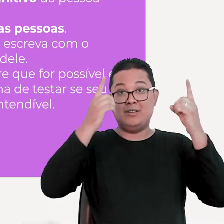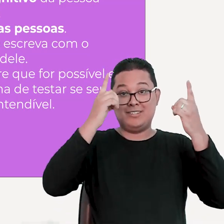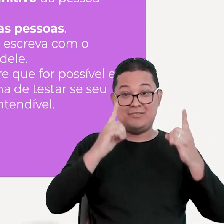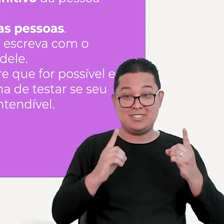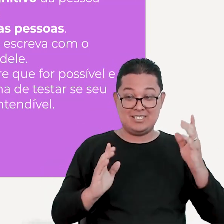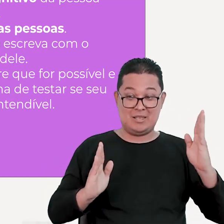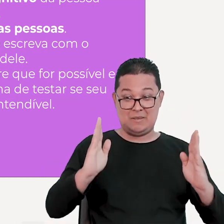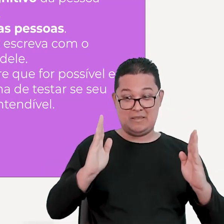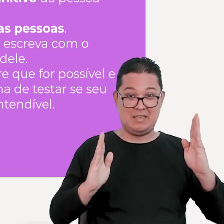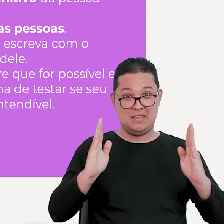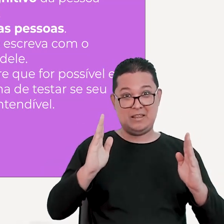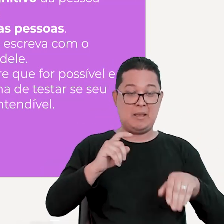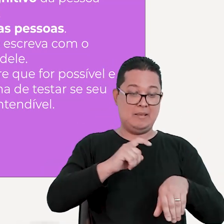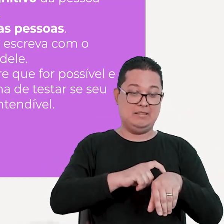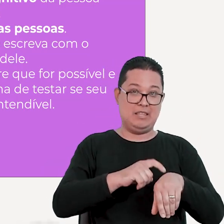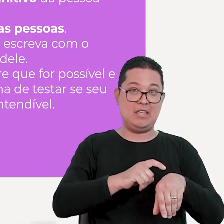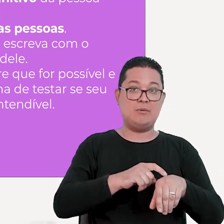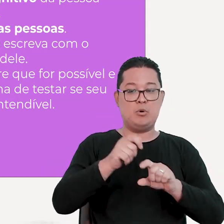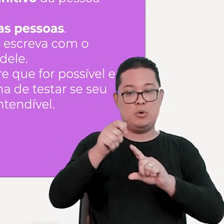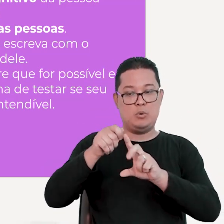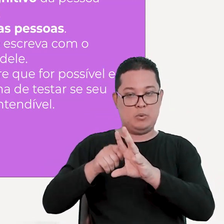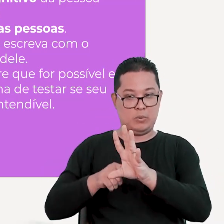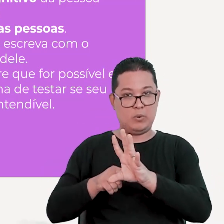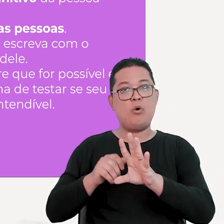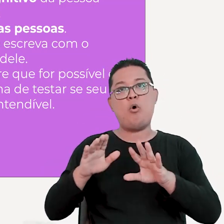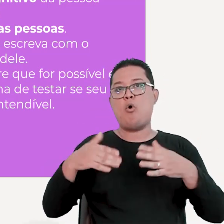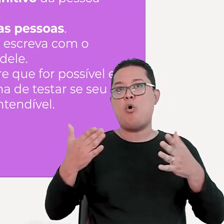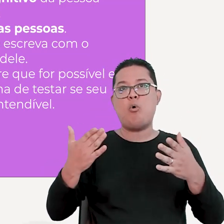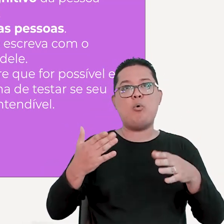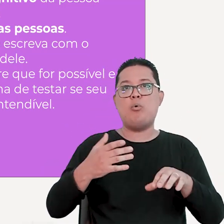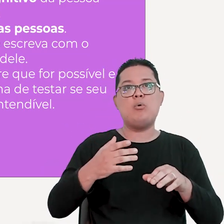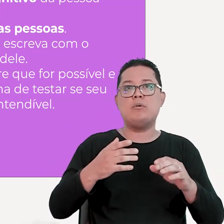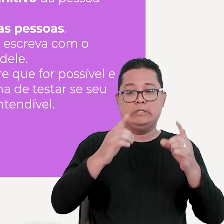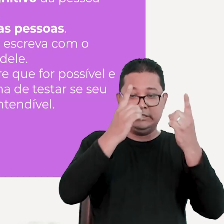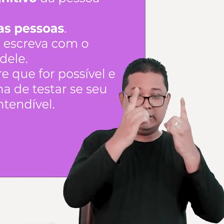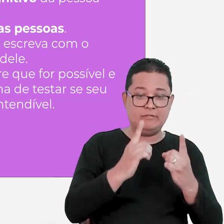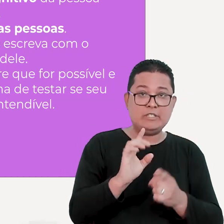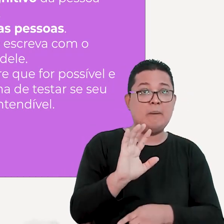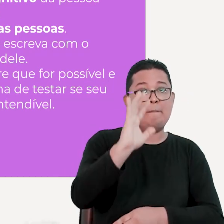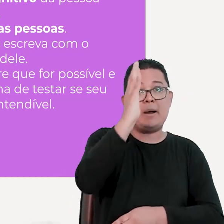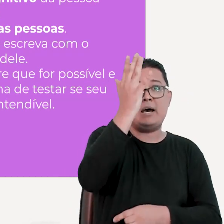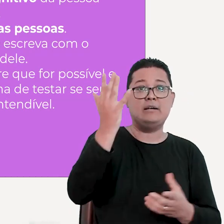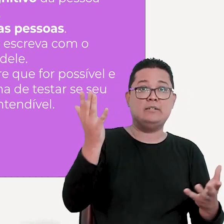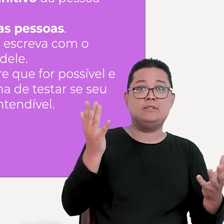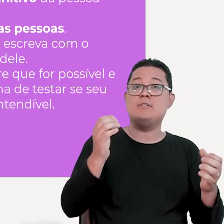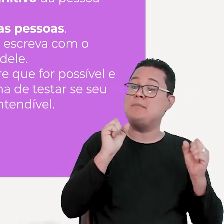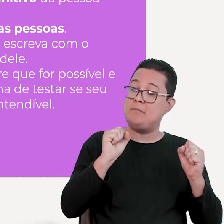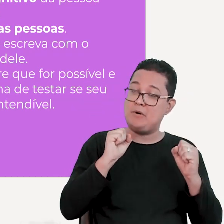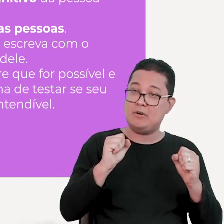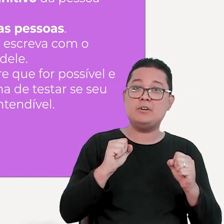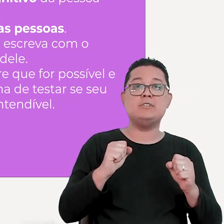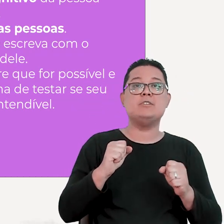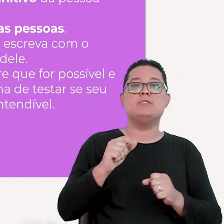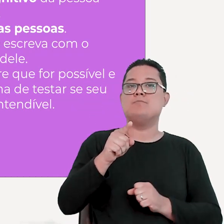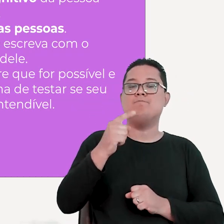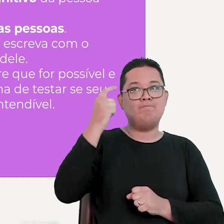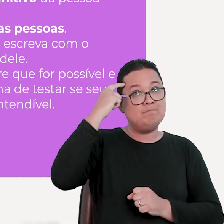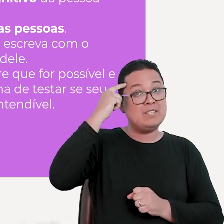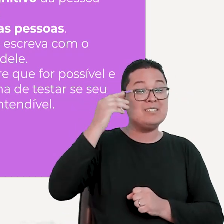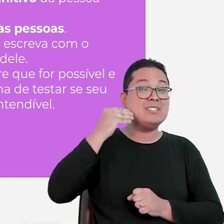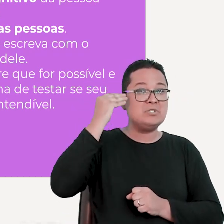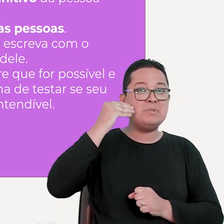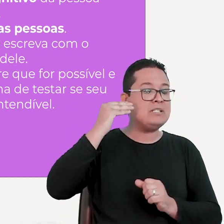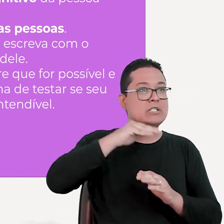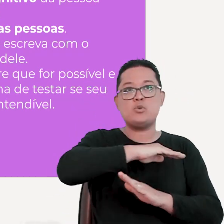escrever de outra forma, e não é só isso. A gente é um profissional de UX, então a gente precisa pensar na experiência como um todo, e